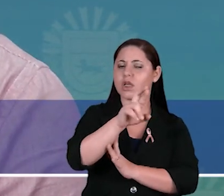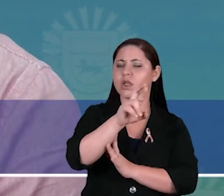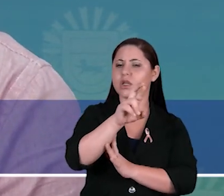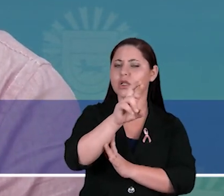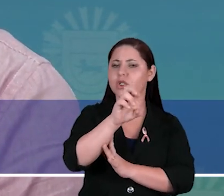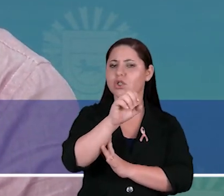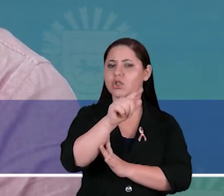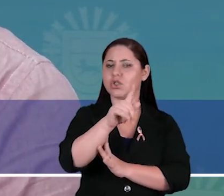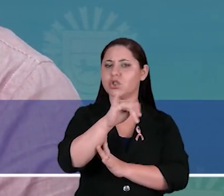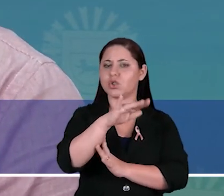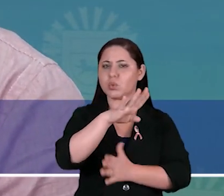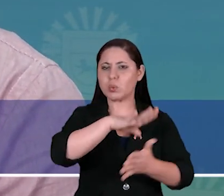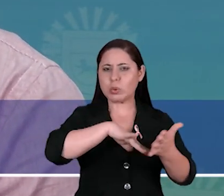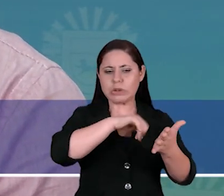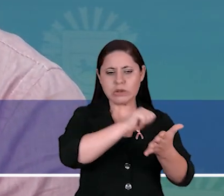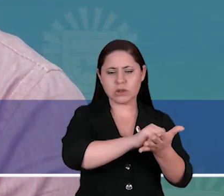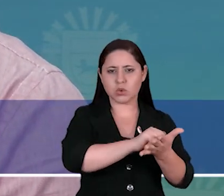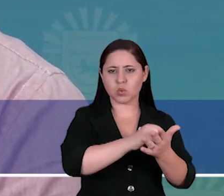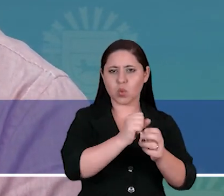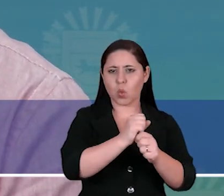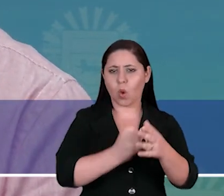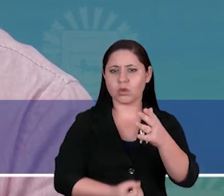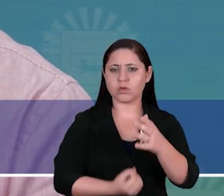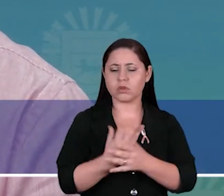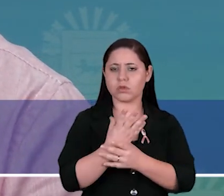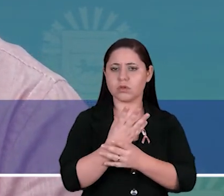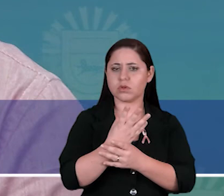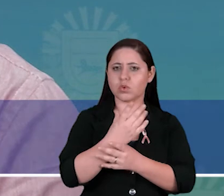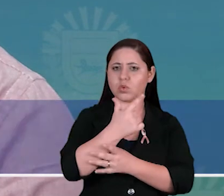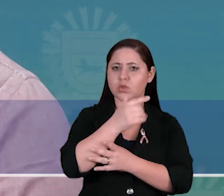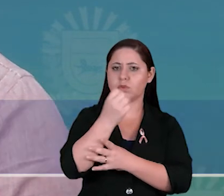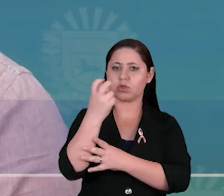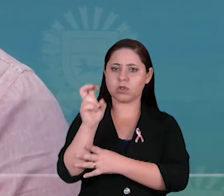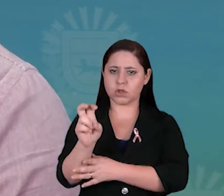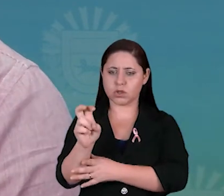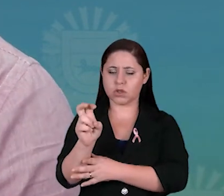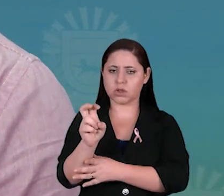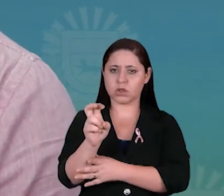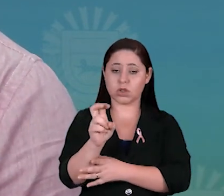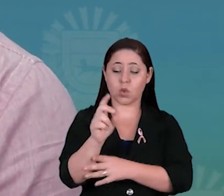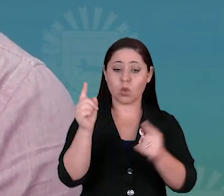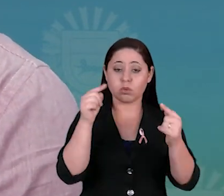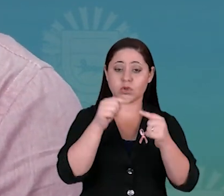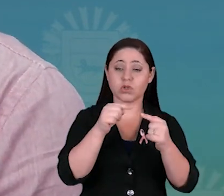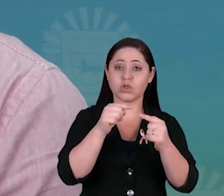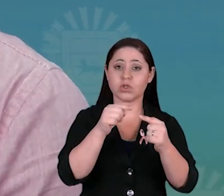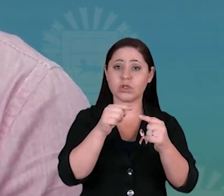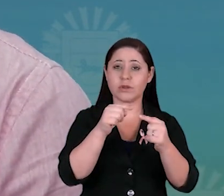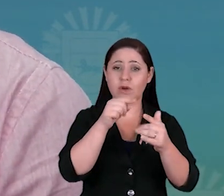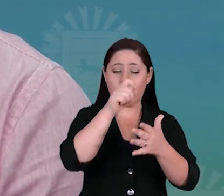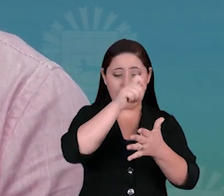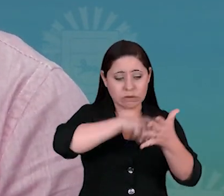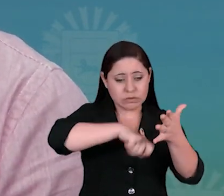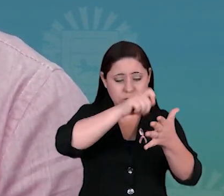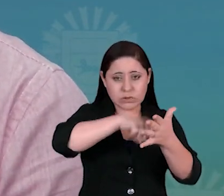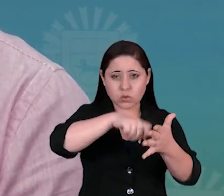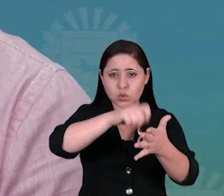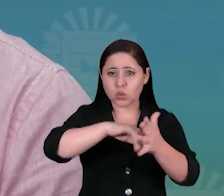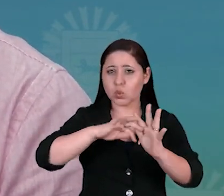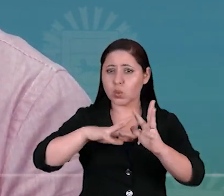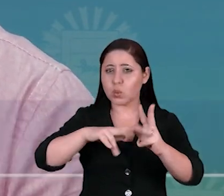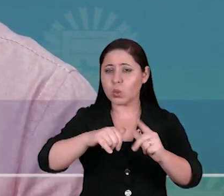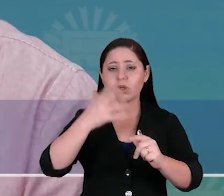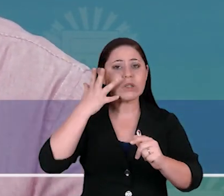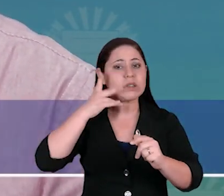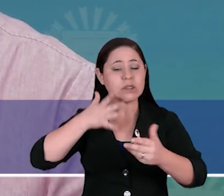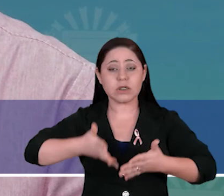Eventos em Saúde Pública. E essa base foi criada lá em 2015, ainda durante a epidemia do Zika. e ela tem como objetivo notificar toda criança que